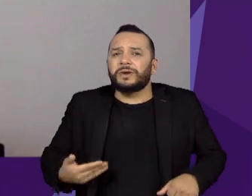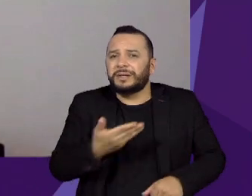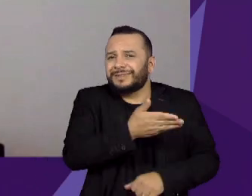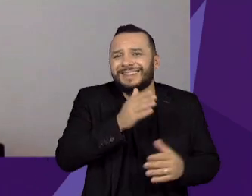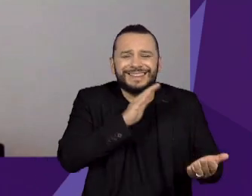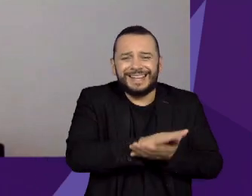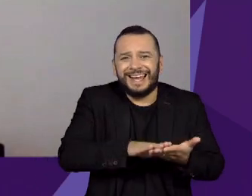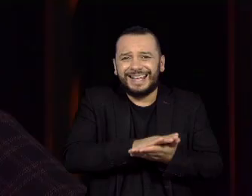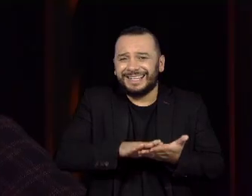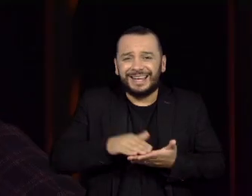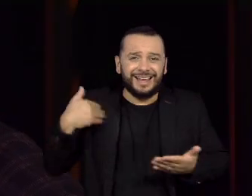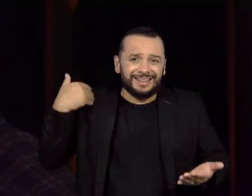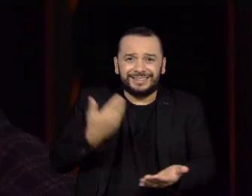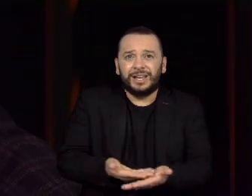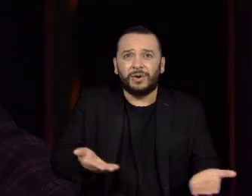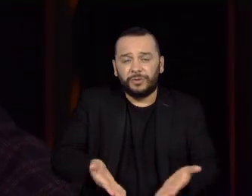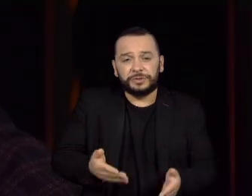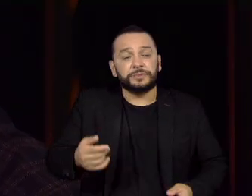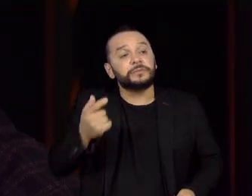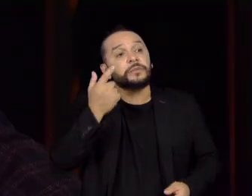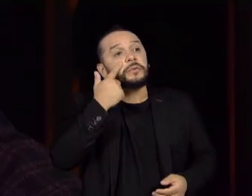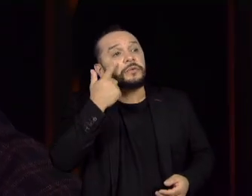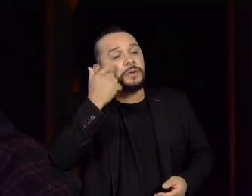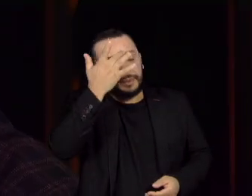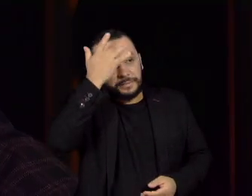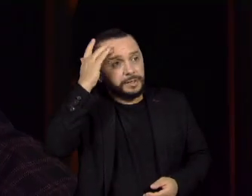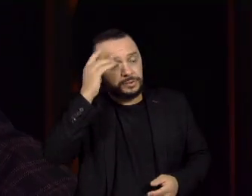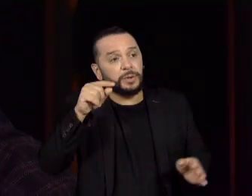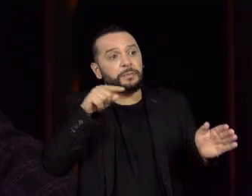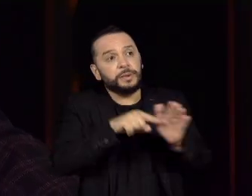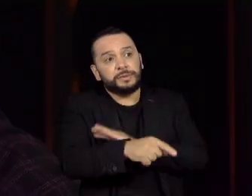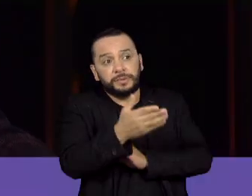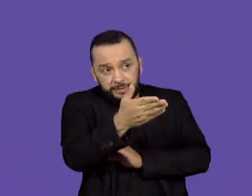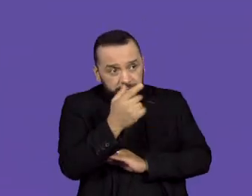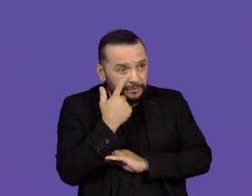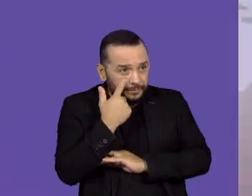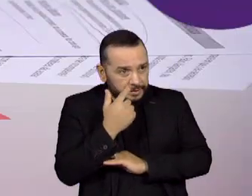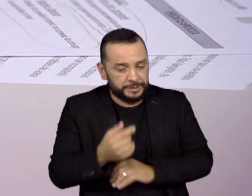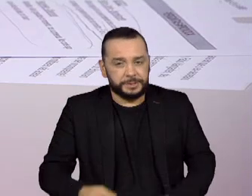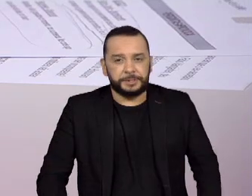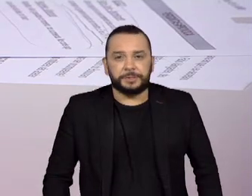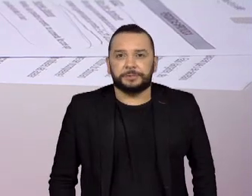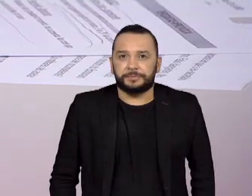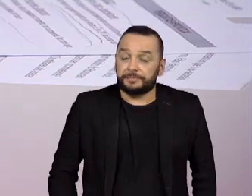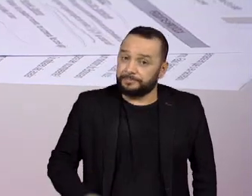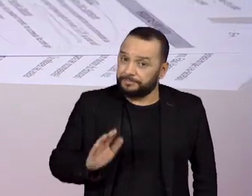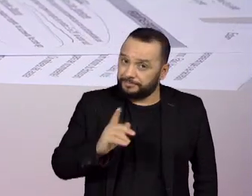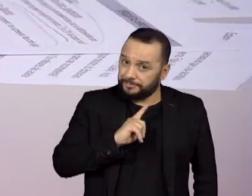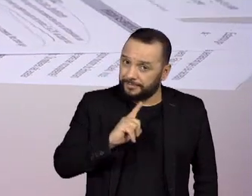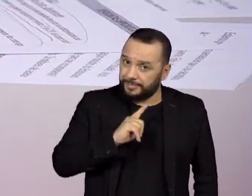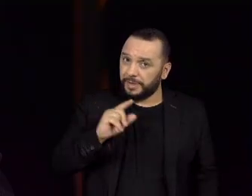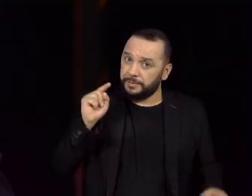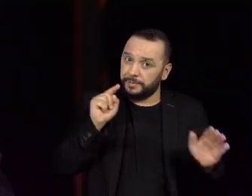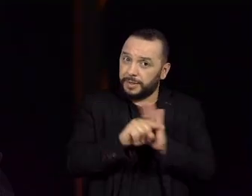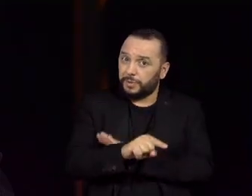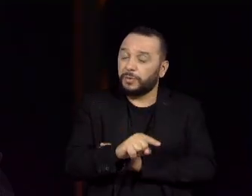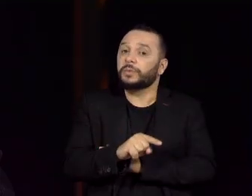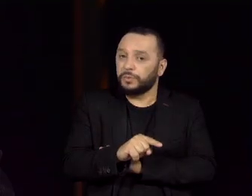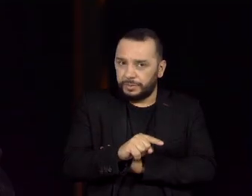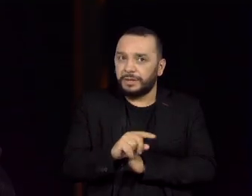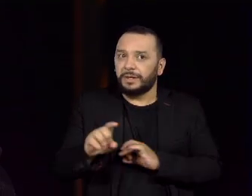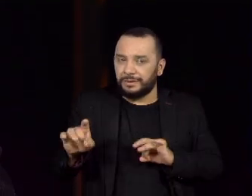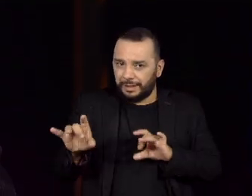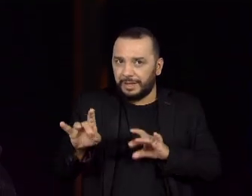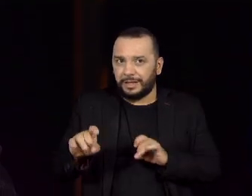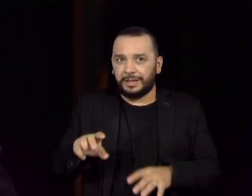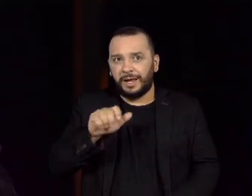dia. Vamos ver o que o pessoal está querendo perguntar para você, Mandetta? Olha, tem uma pergunta mais técnica aqui